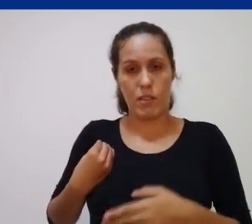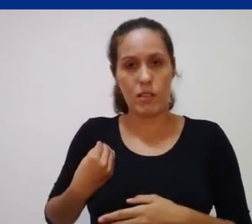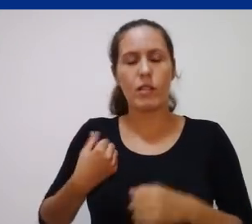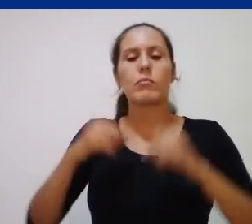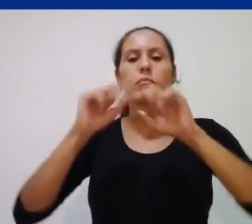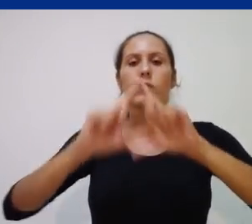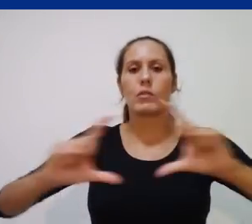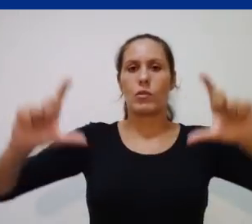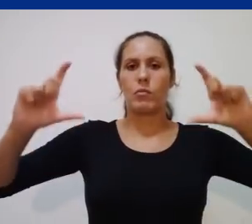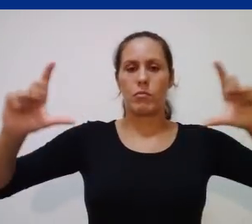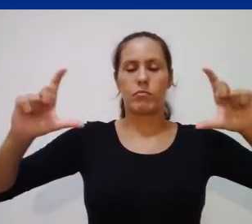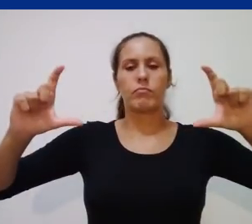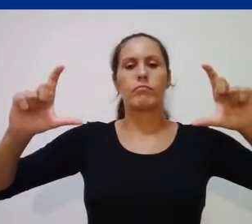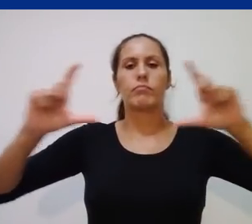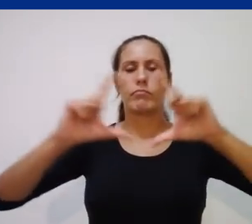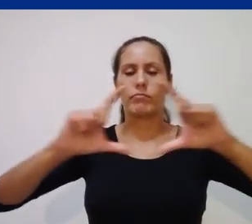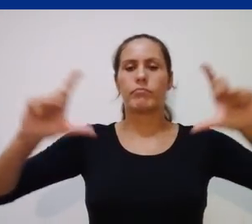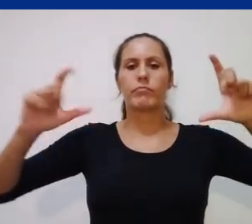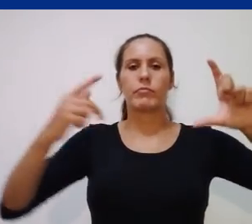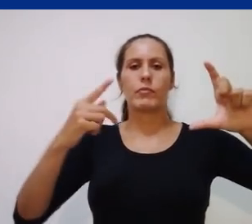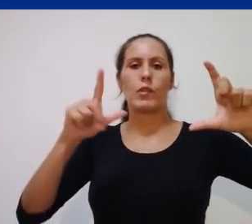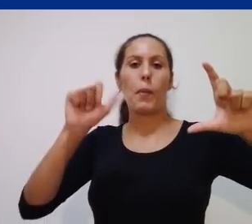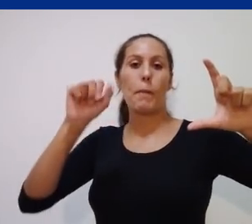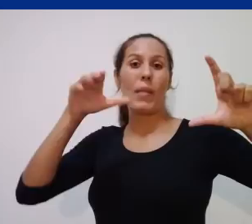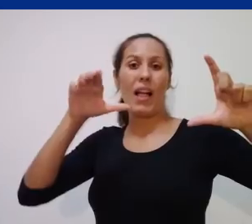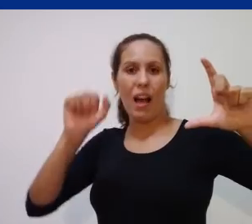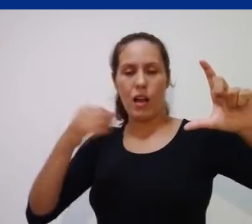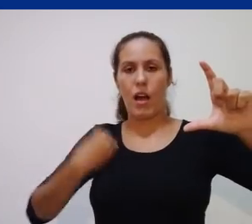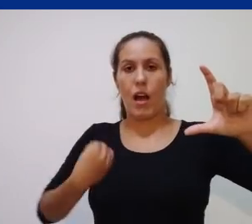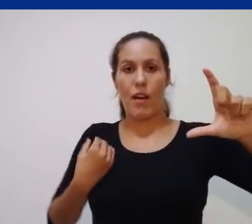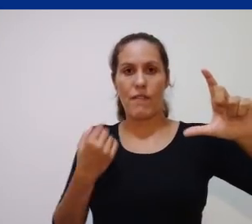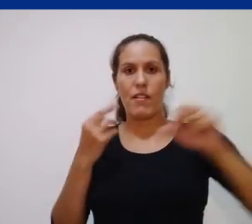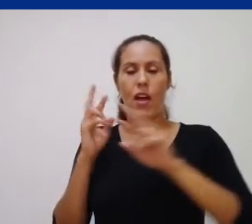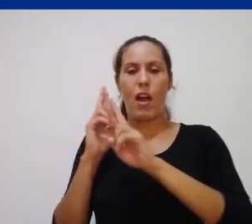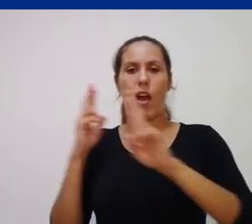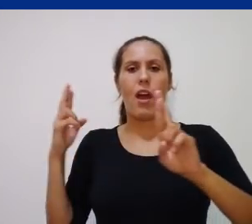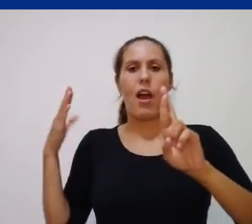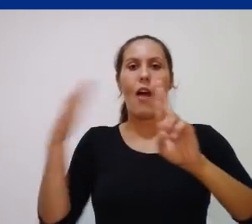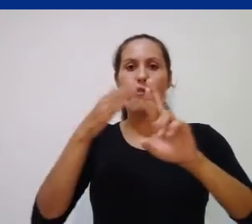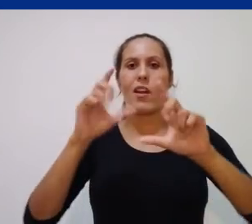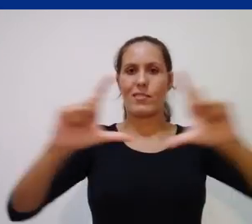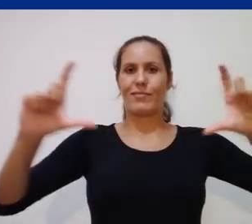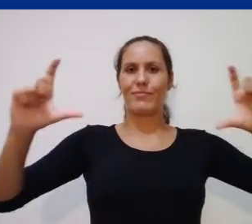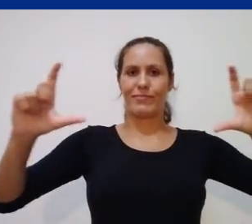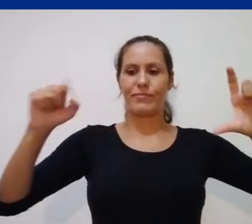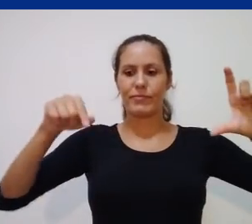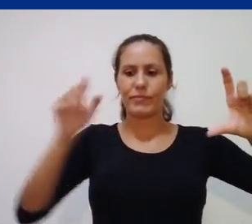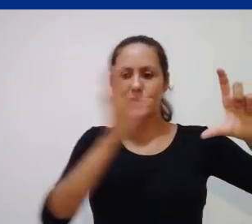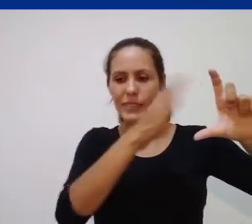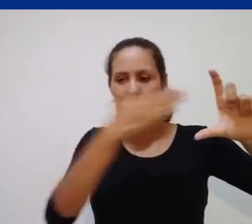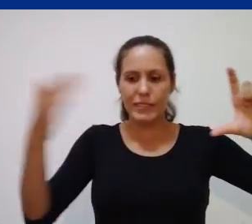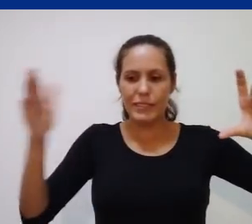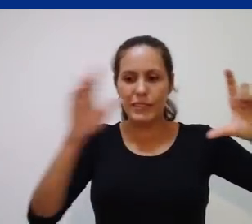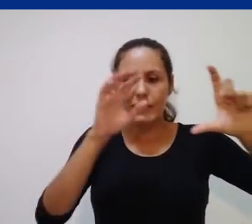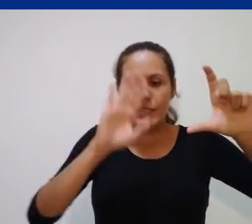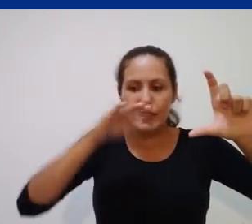placa em referência a esse local. Pessoal, essa partezinha em cima do telhado